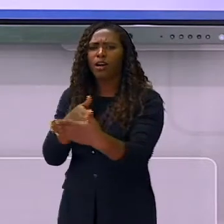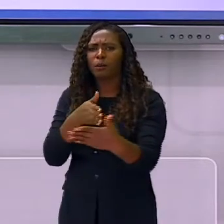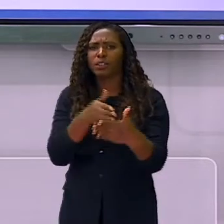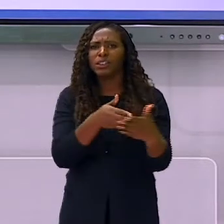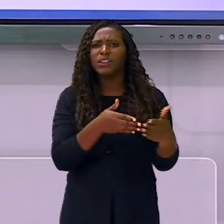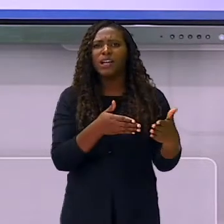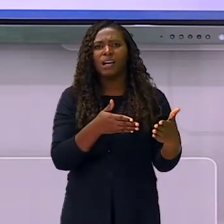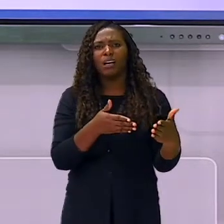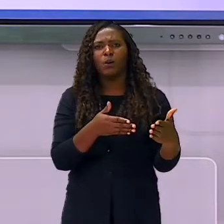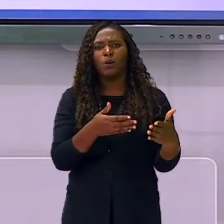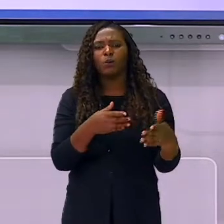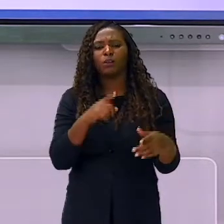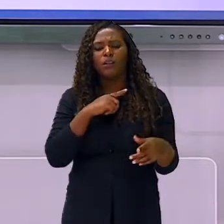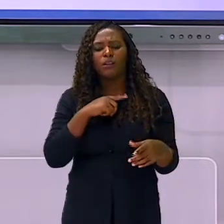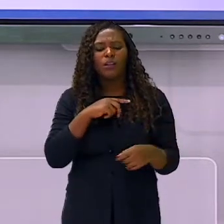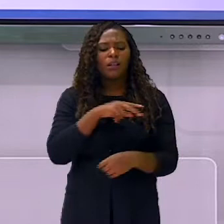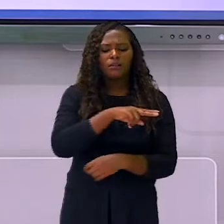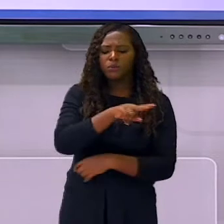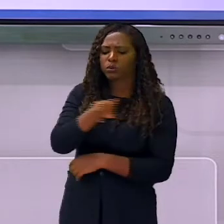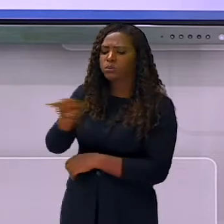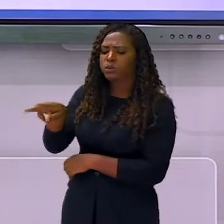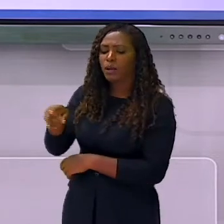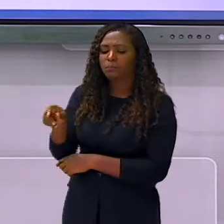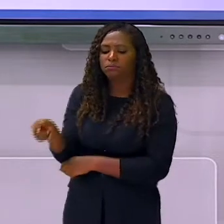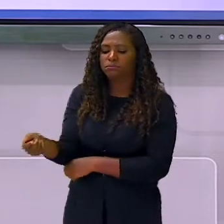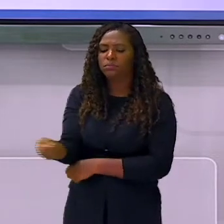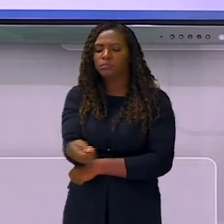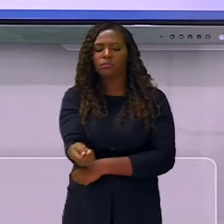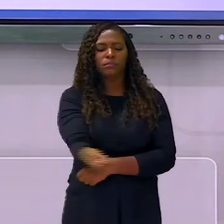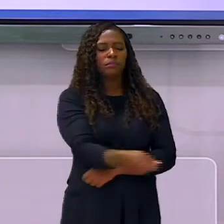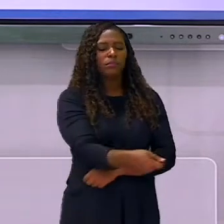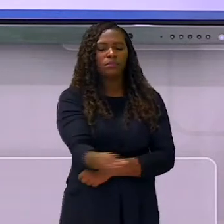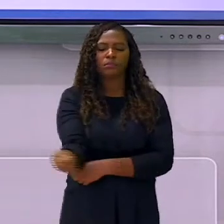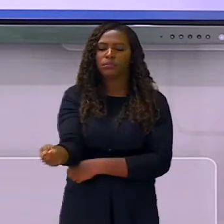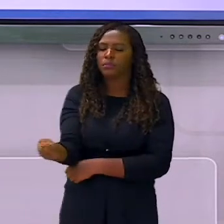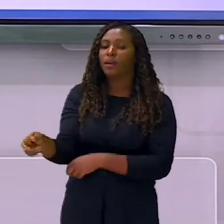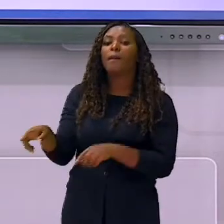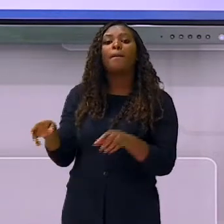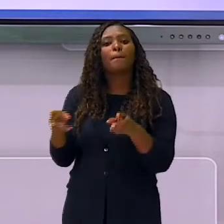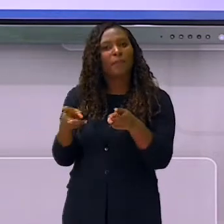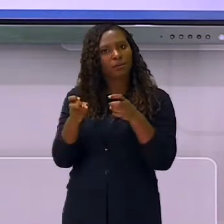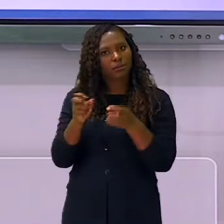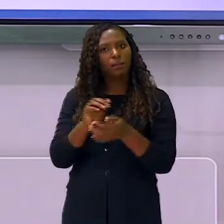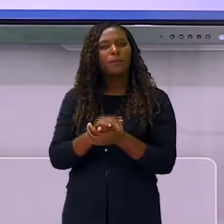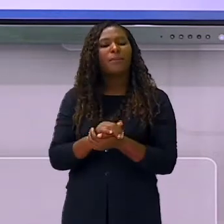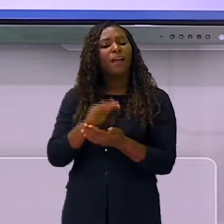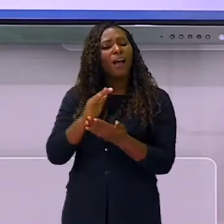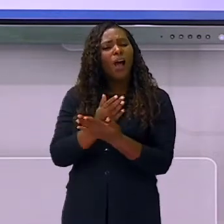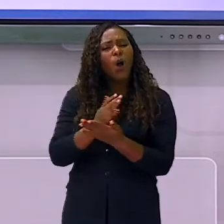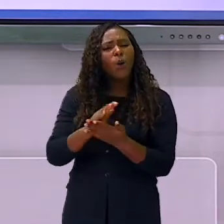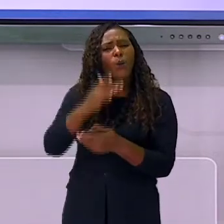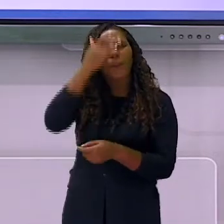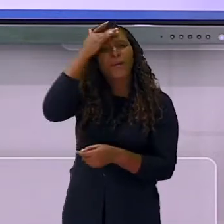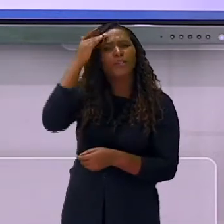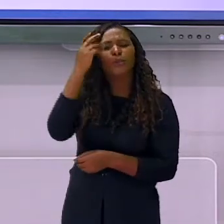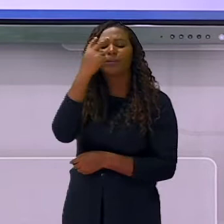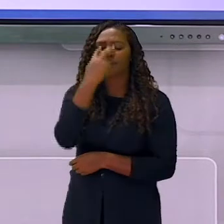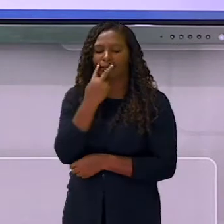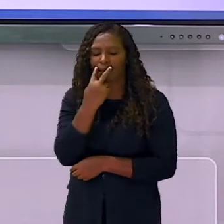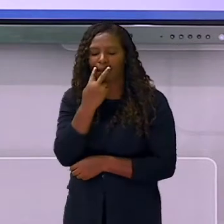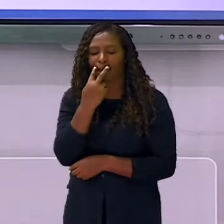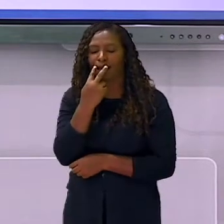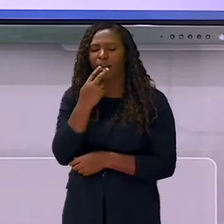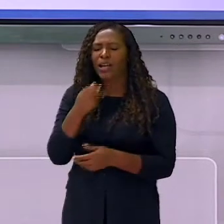Atualmente, vários cegos estão deixando a bengala de lado e utilizando cães-guias. O único problema é